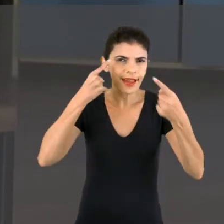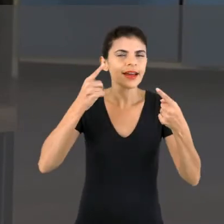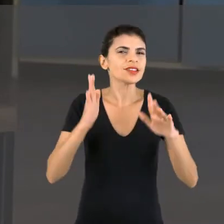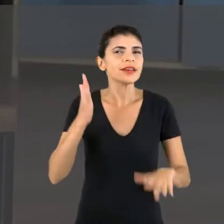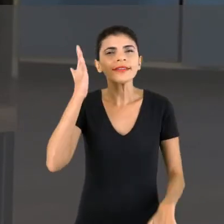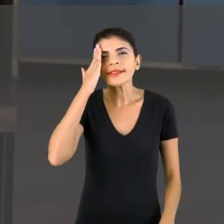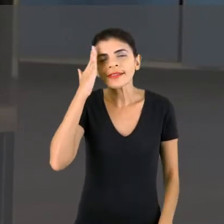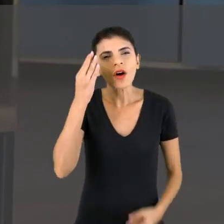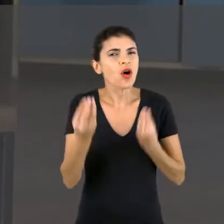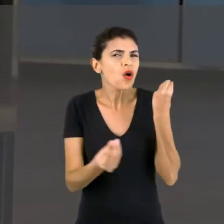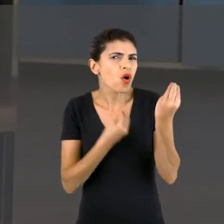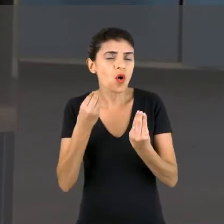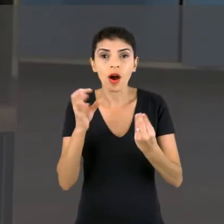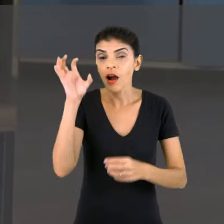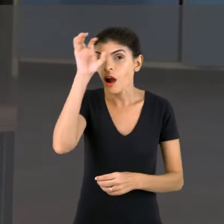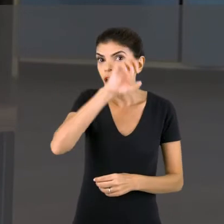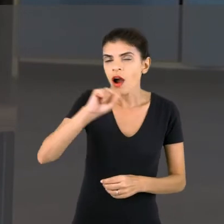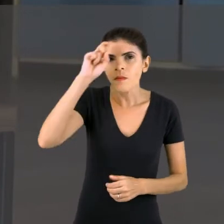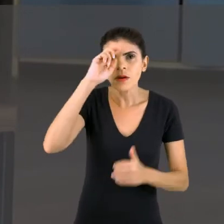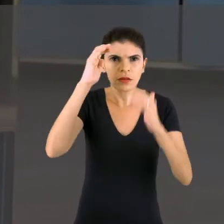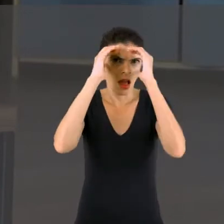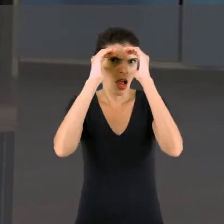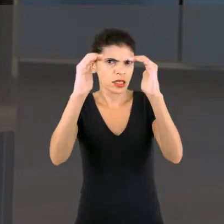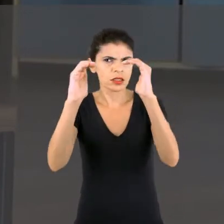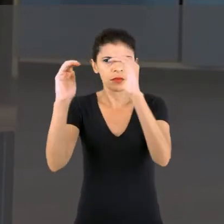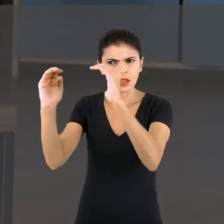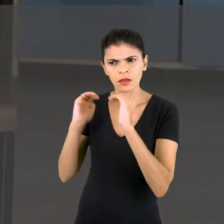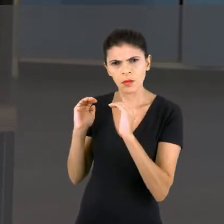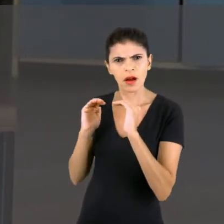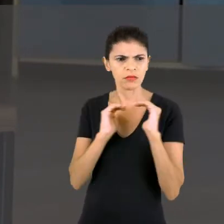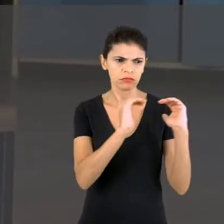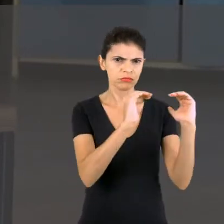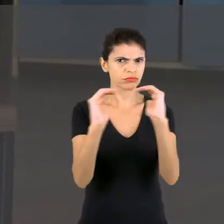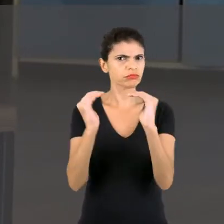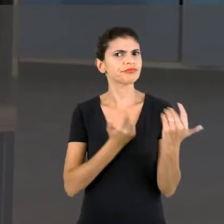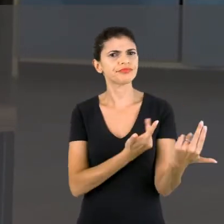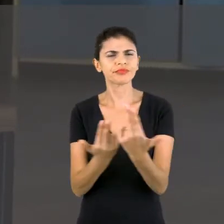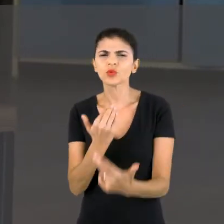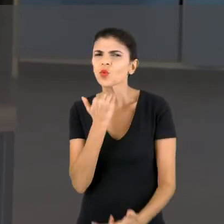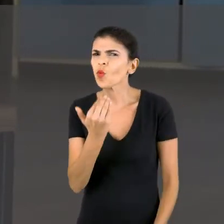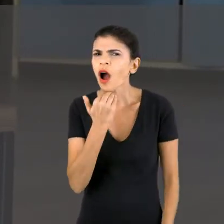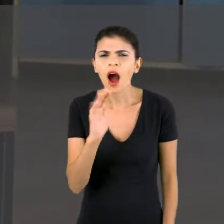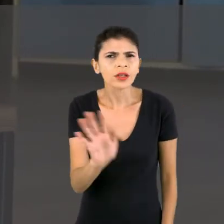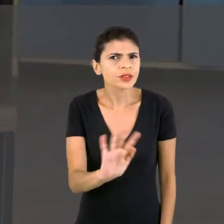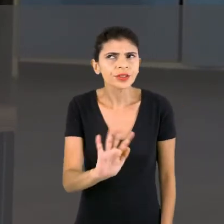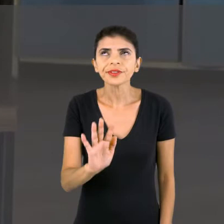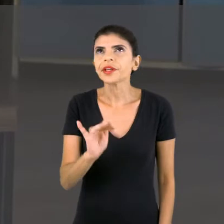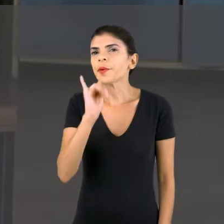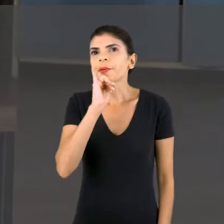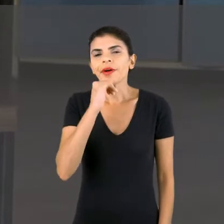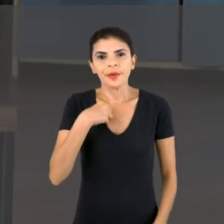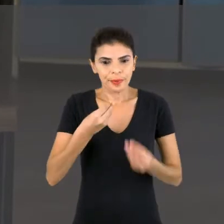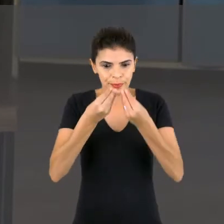gente também aprende a se respeitar muito nesse processo, né? Porque também não adianta a